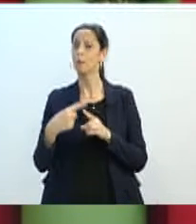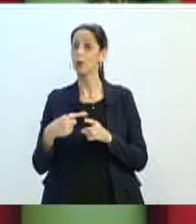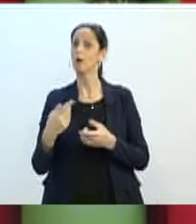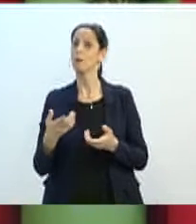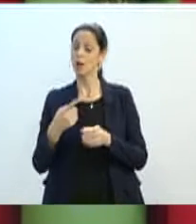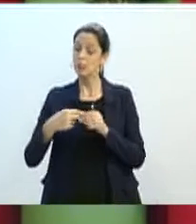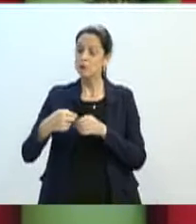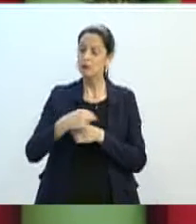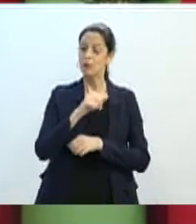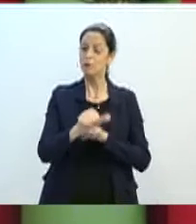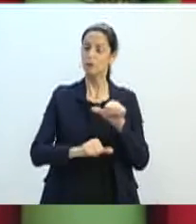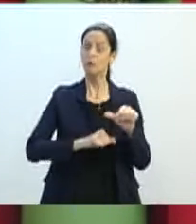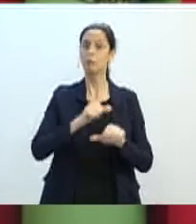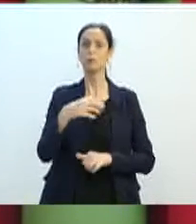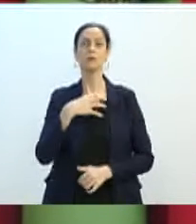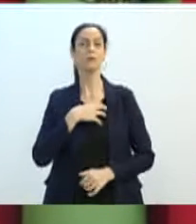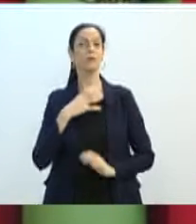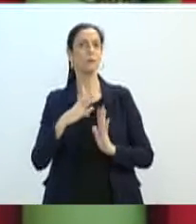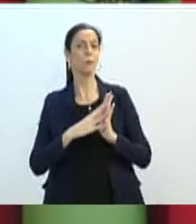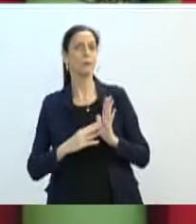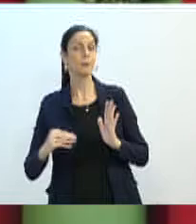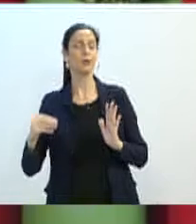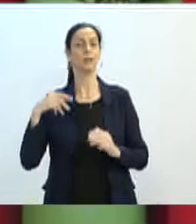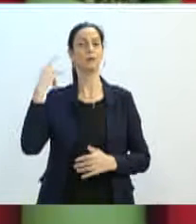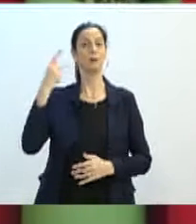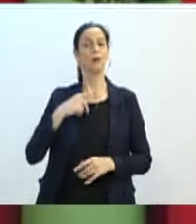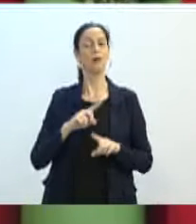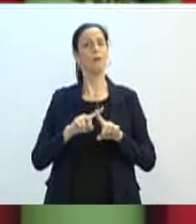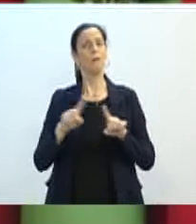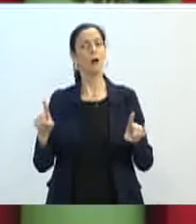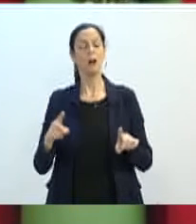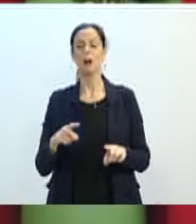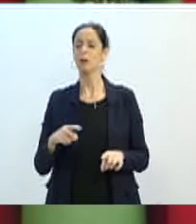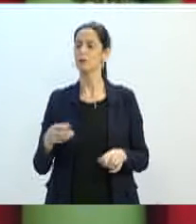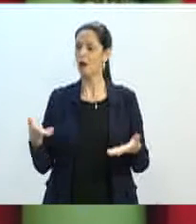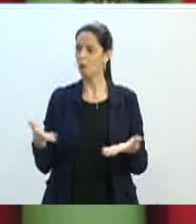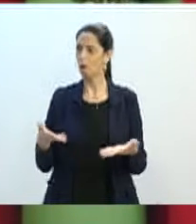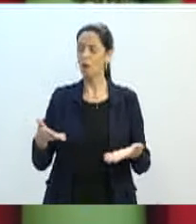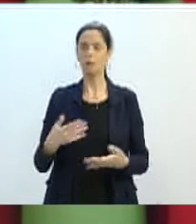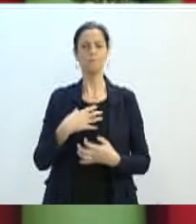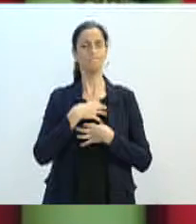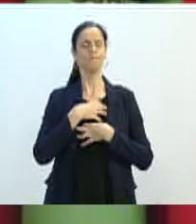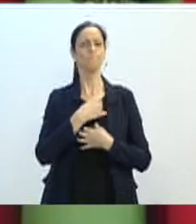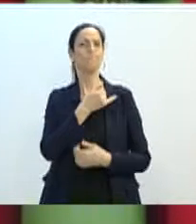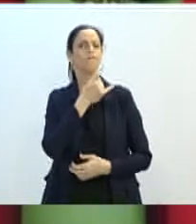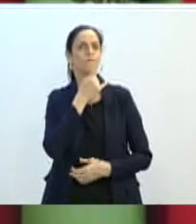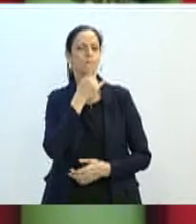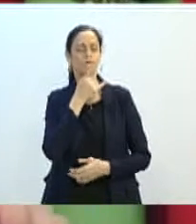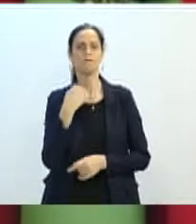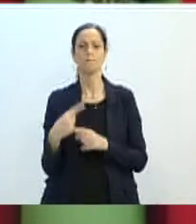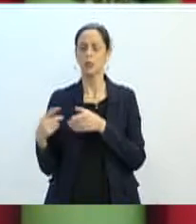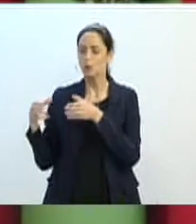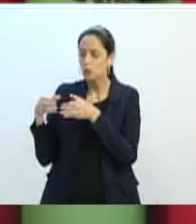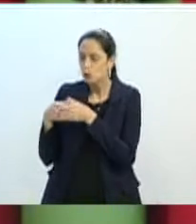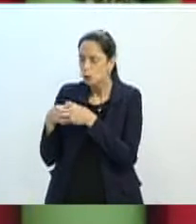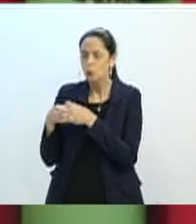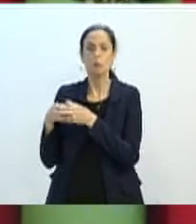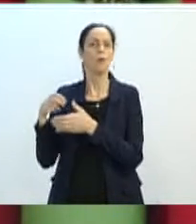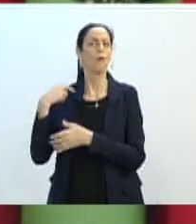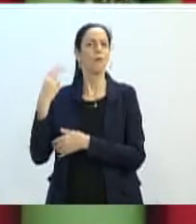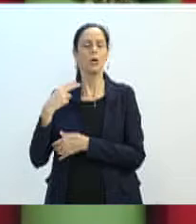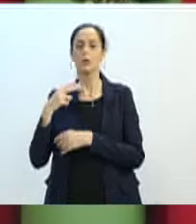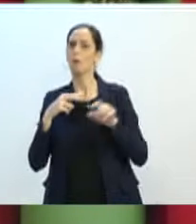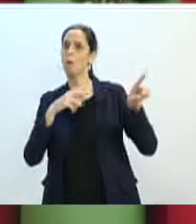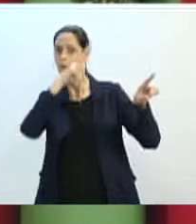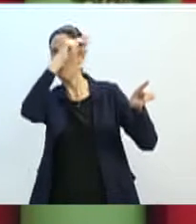mudar esse modelo de fazer política que é lamentável a lastimar a deposição mas ao mesmo tempo quer dizer que com